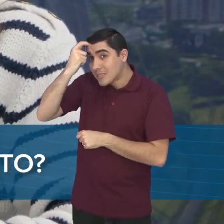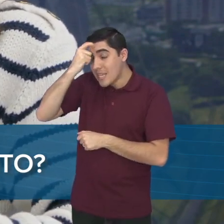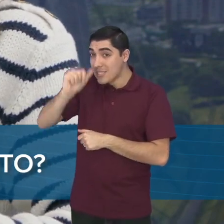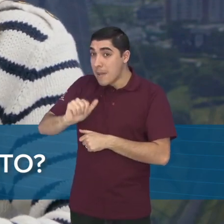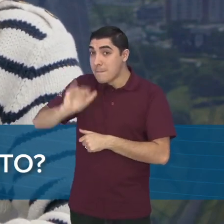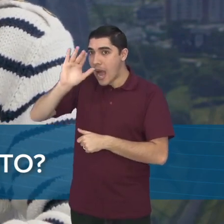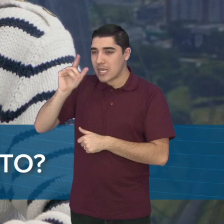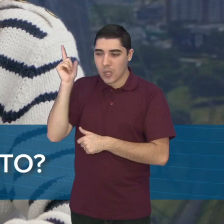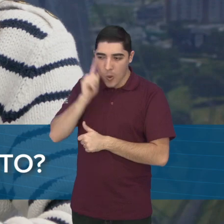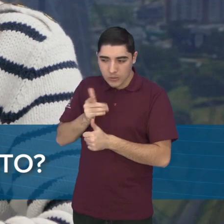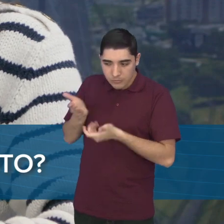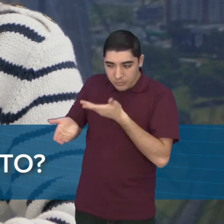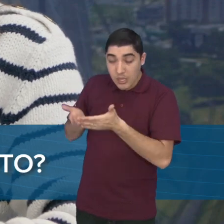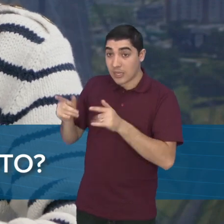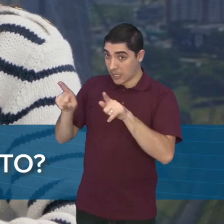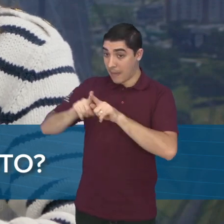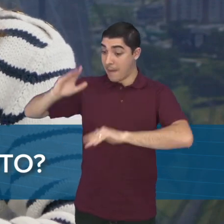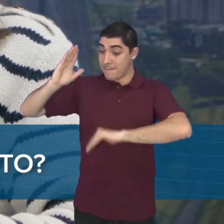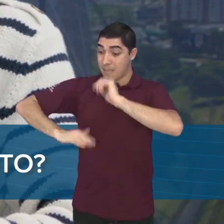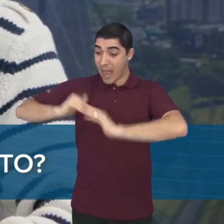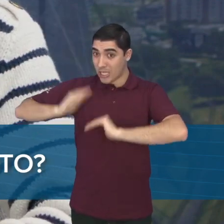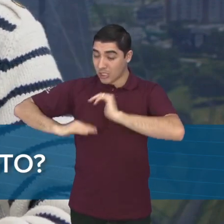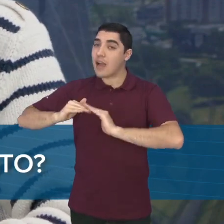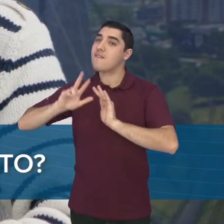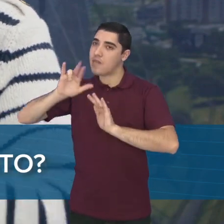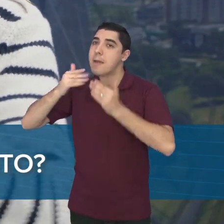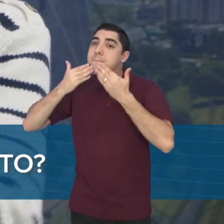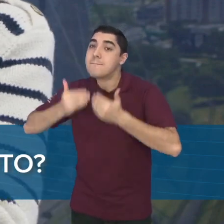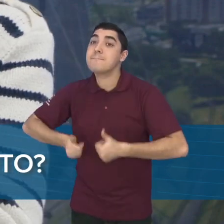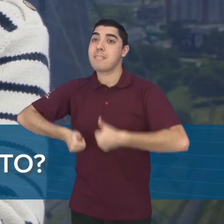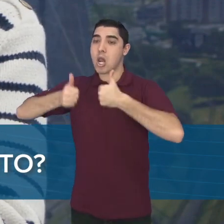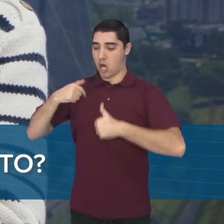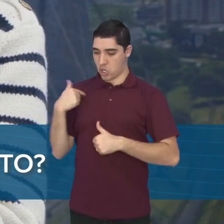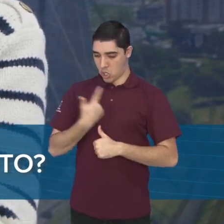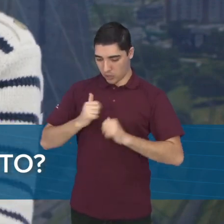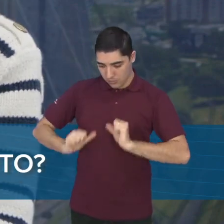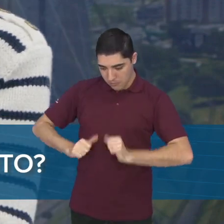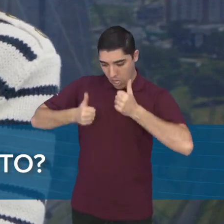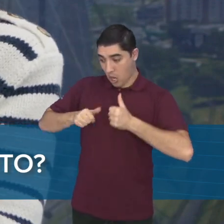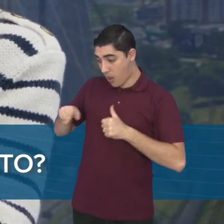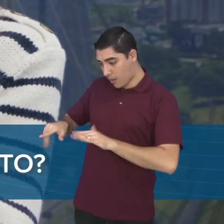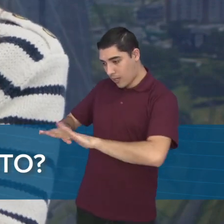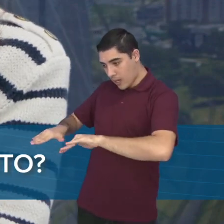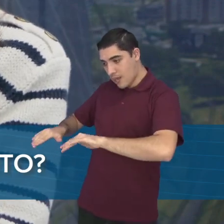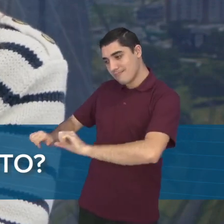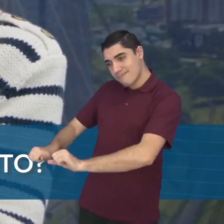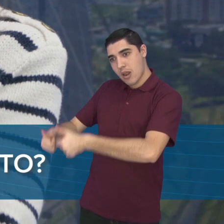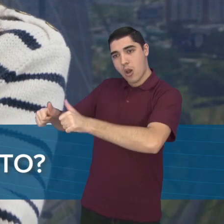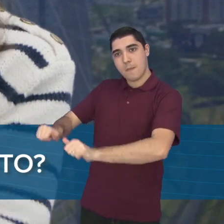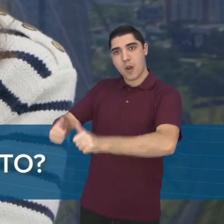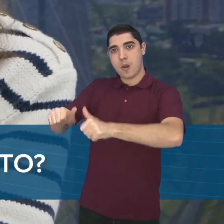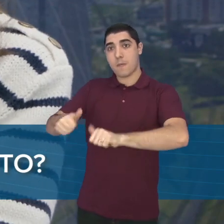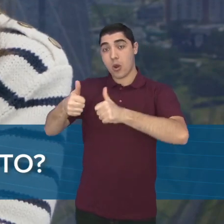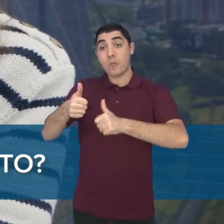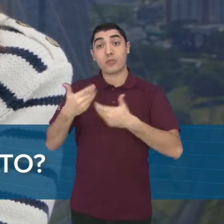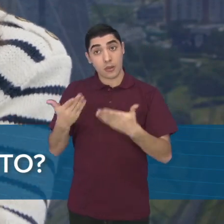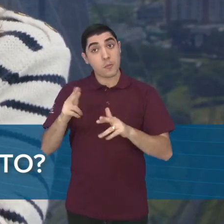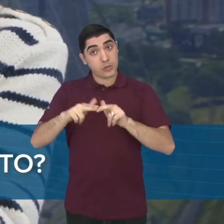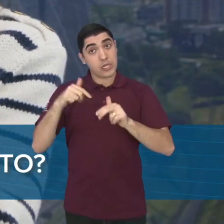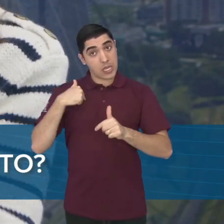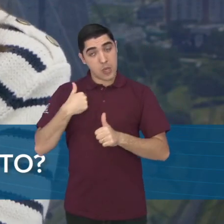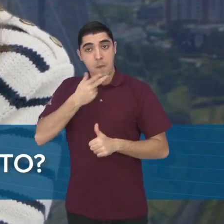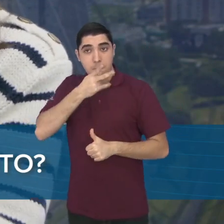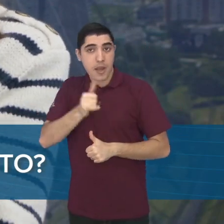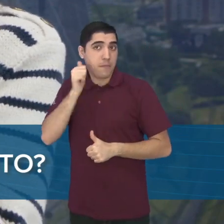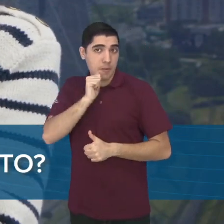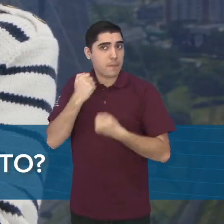mais consciência a gente tiver das coisas, melhor seremos, né? Pra gente e pros outros. Então, se a mãe e o pai passam a ter essas consciências de